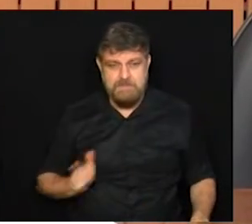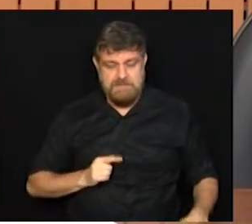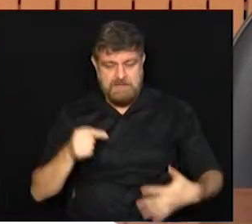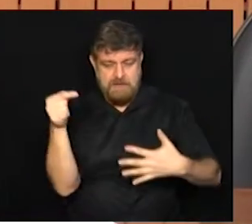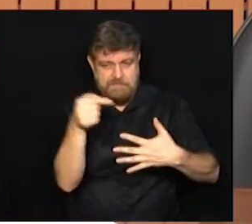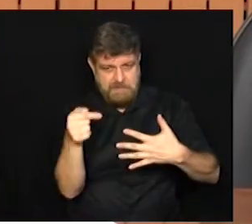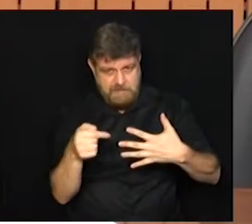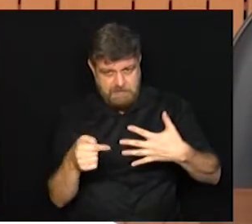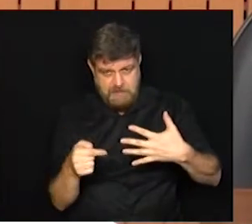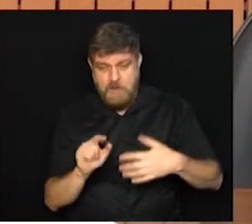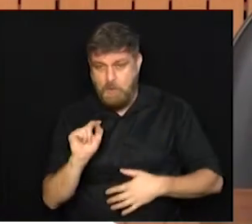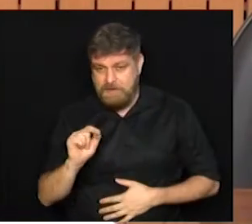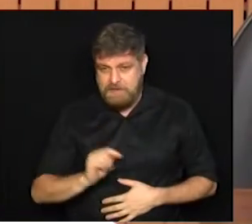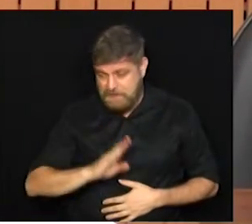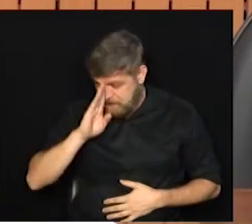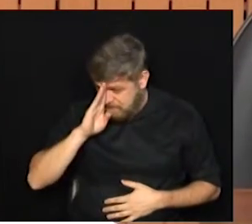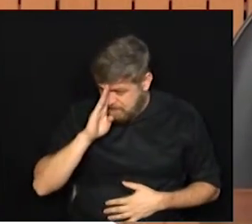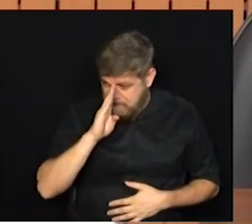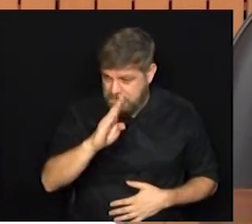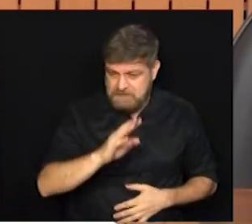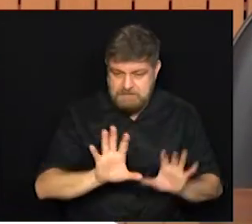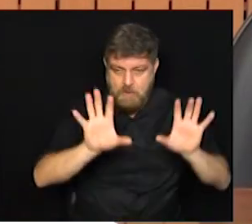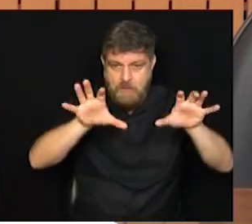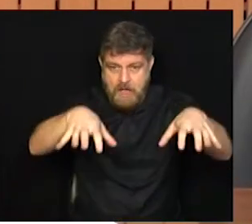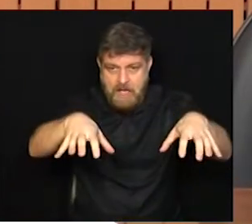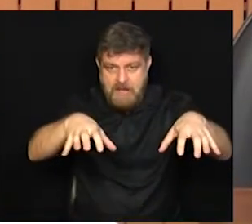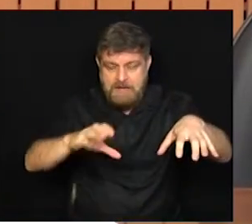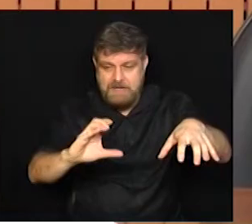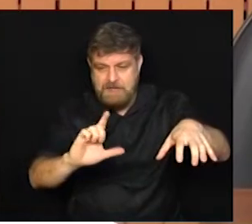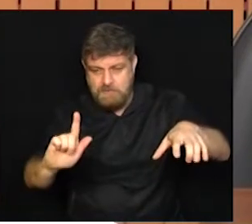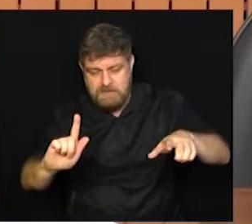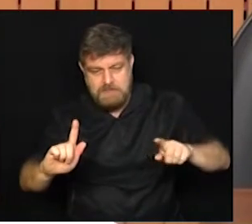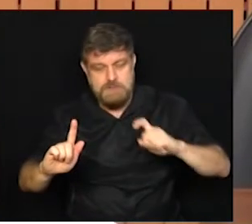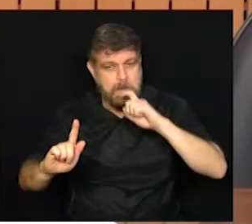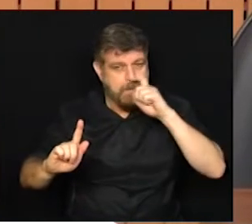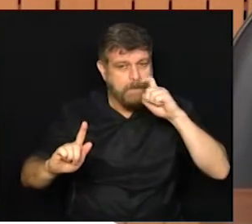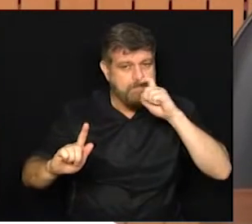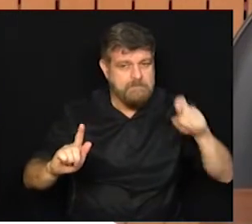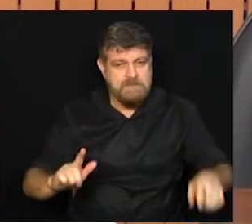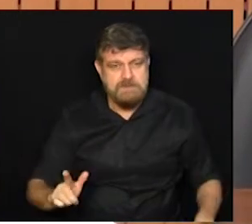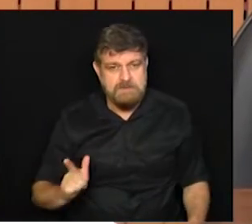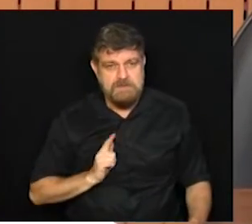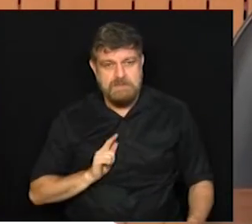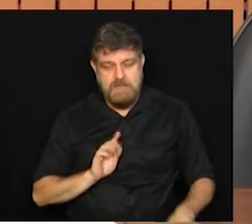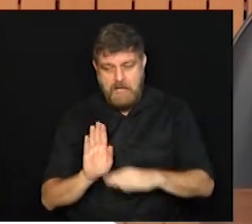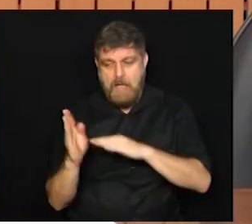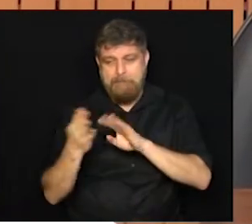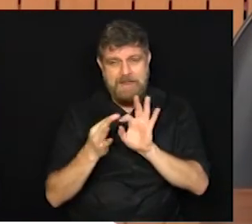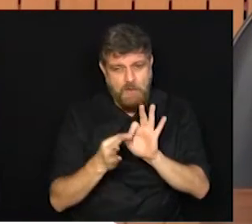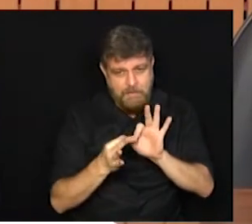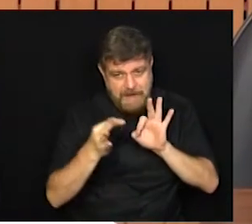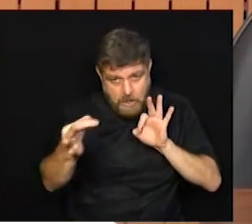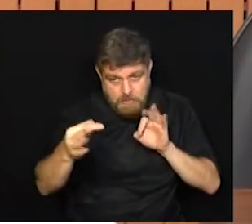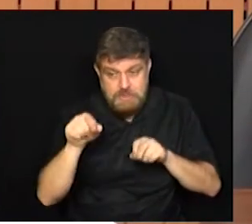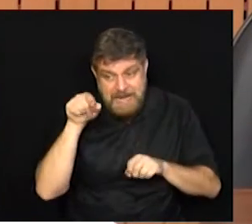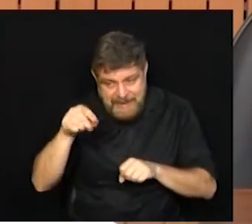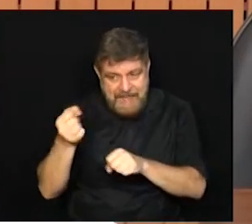ó, priorizar as regiões do Campo Grande, Ouro Verde e outras da cidade, da periferia.